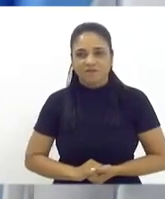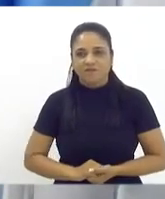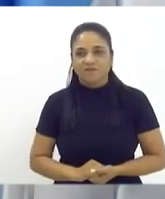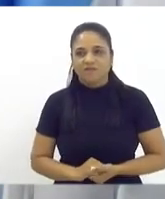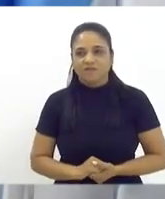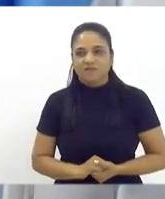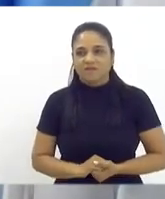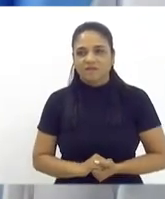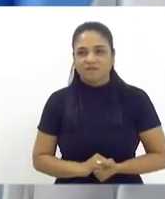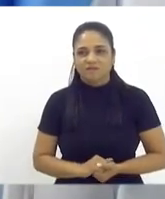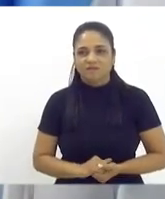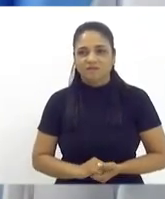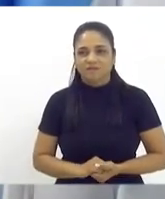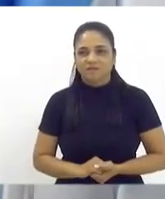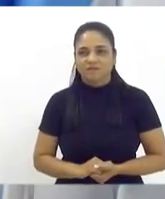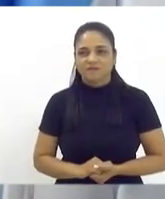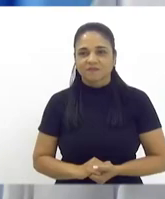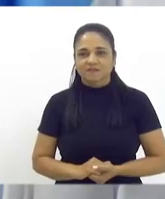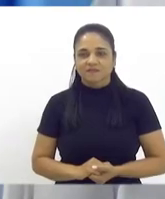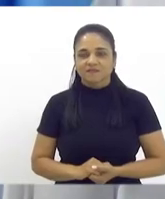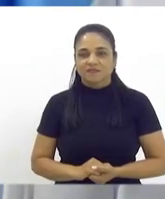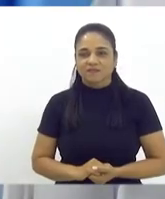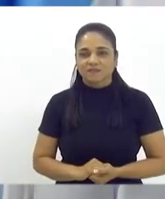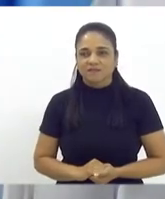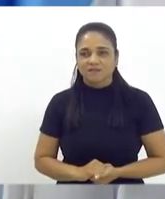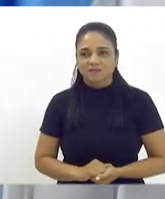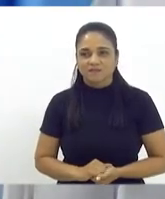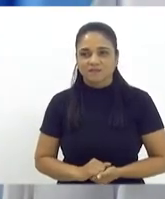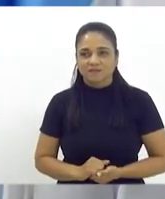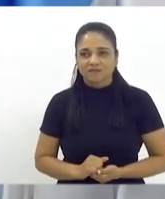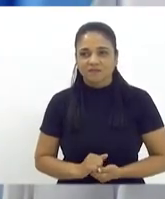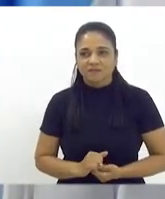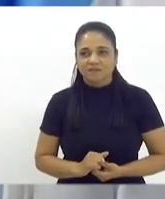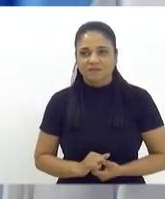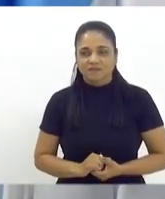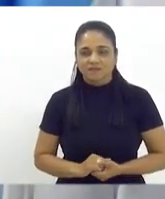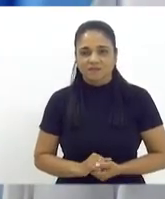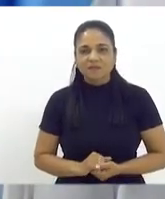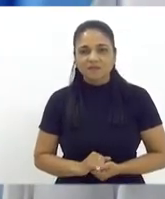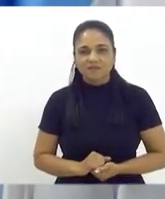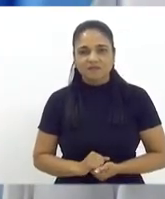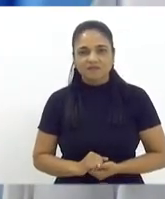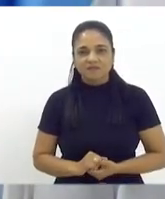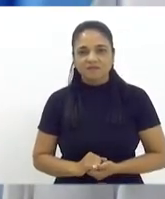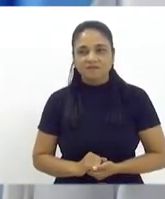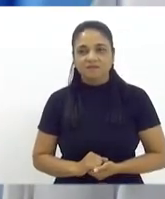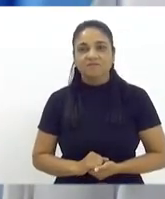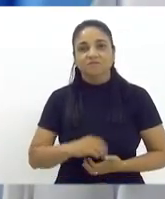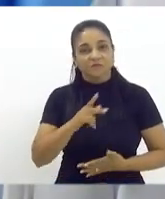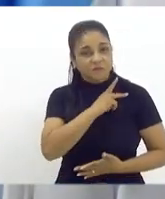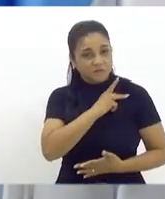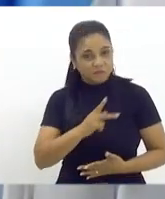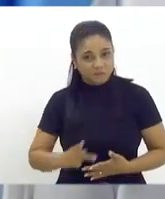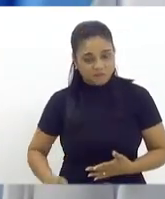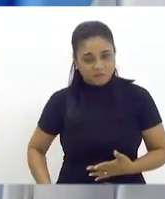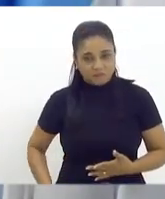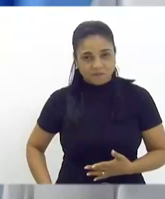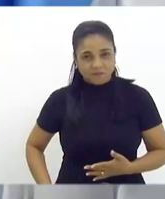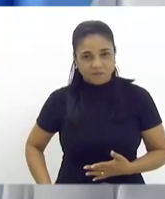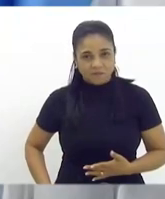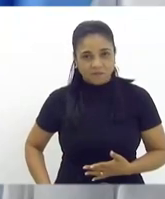Nacional de Justiça já disse já apresentou Com tamanha dificuldade de Antes também do tamanho